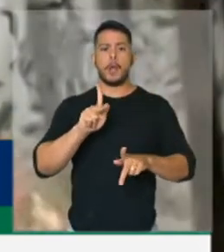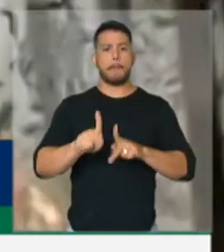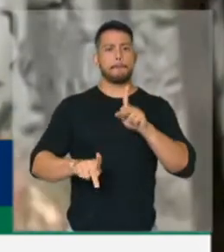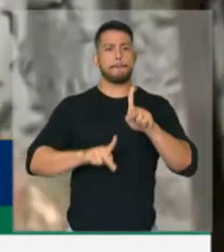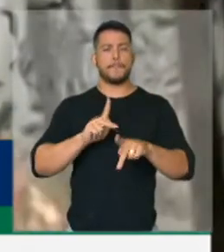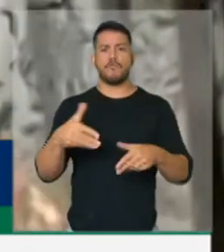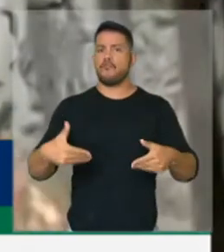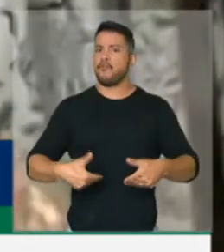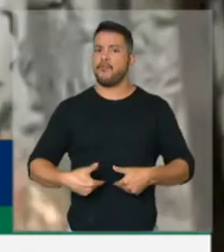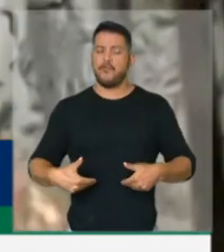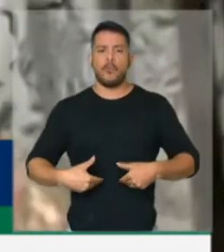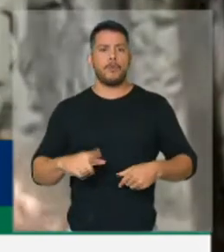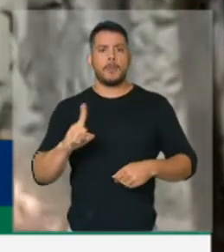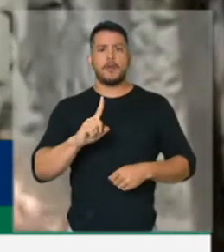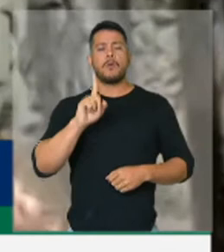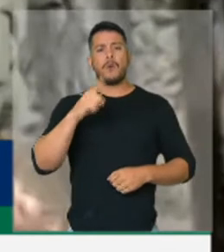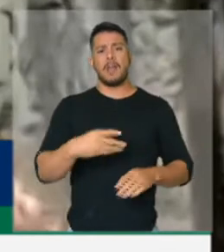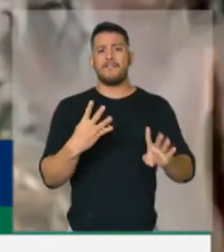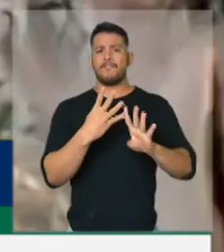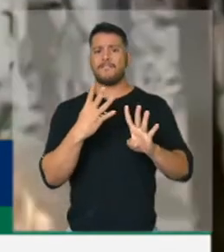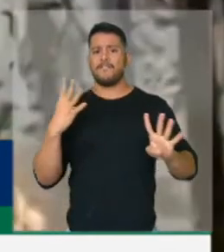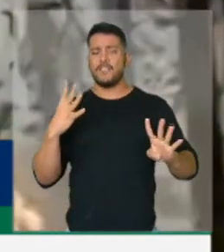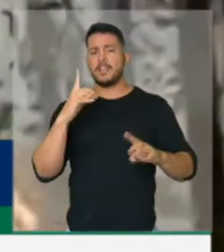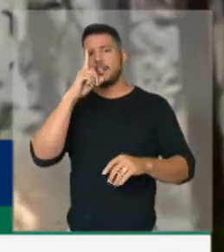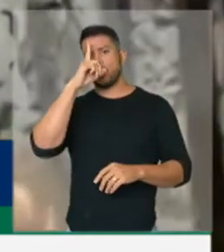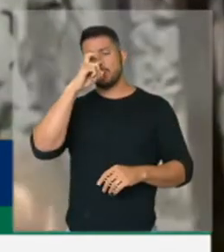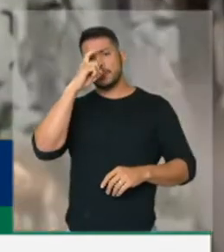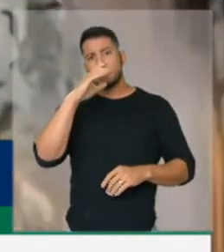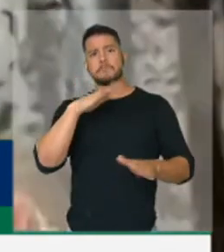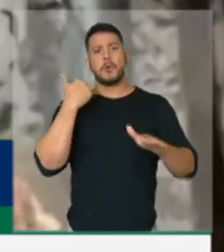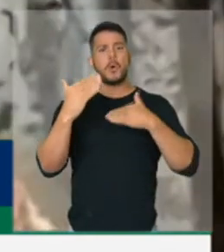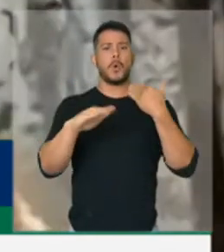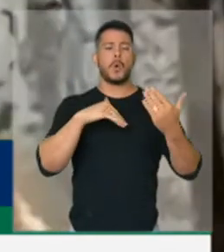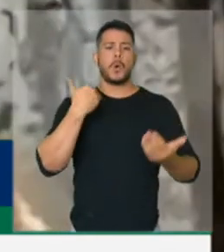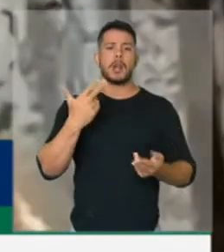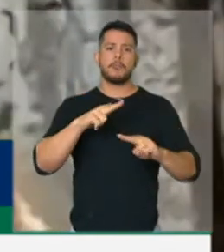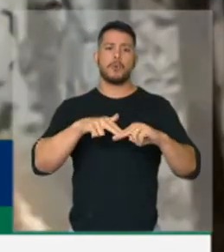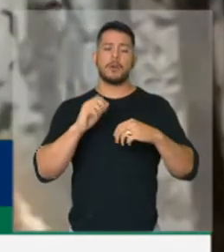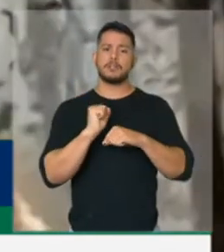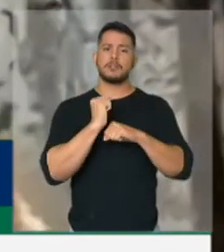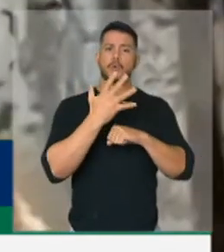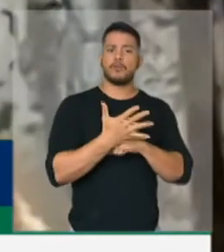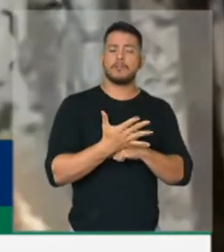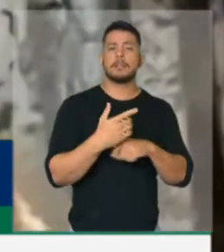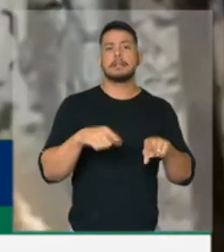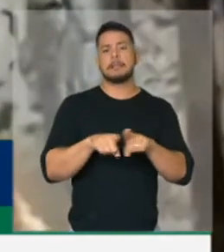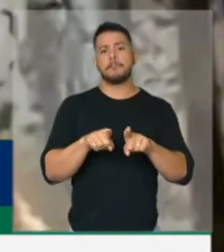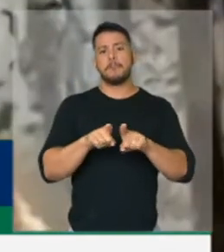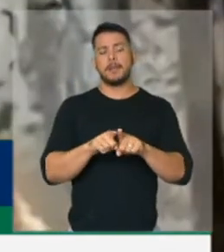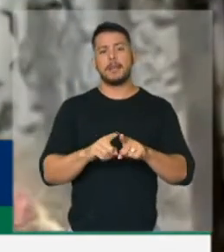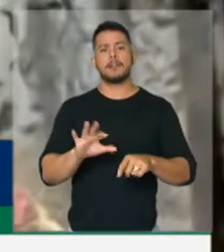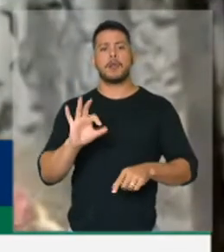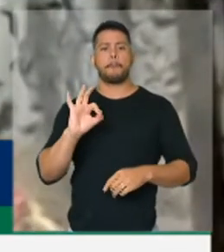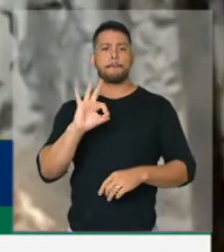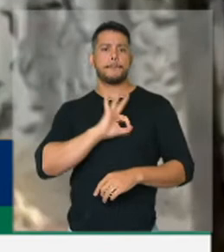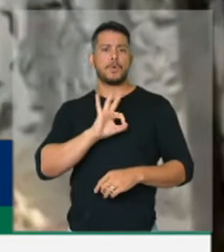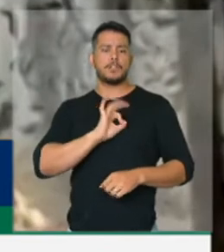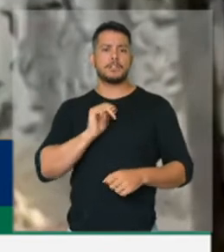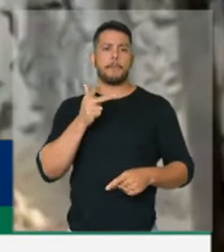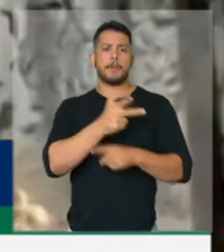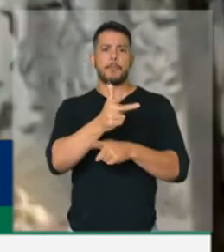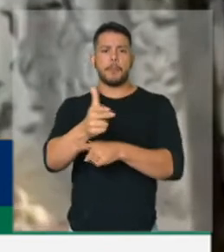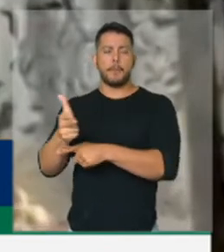de Covid, é o povo morrendo com o braço armado do Estado, é o povo desempregado e é o governo brasileiro negociando vacina.